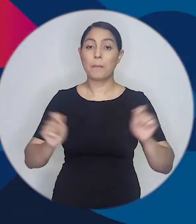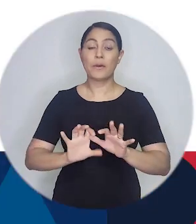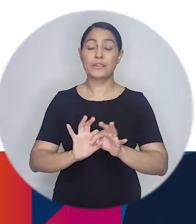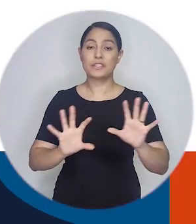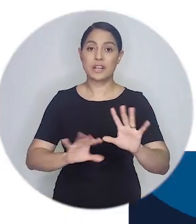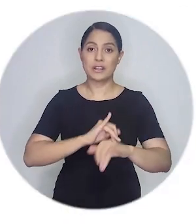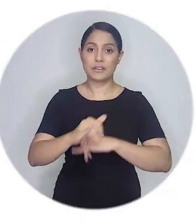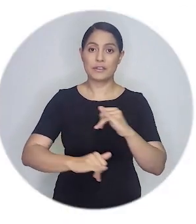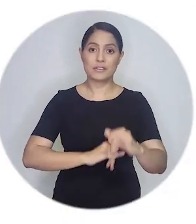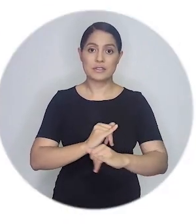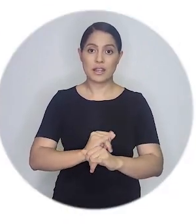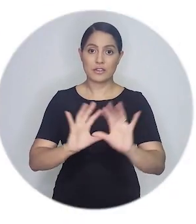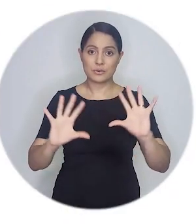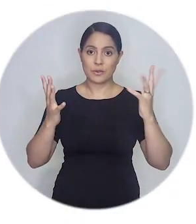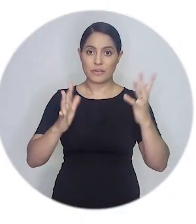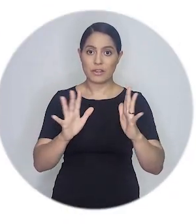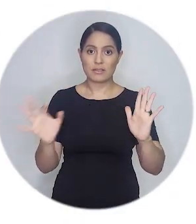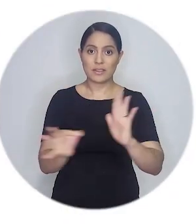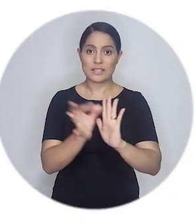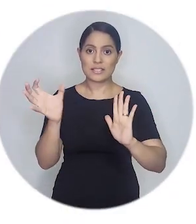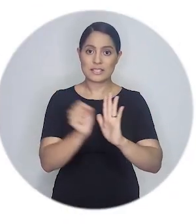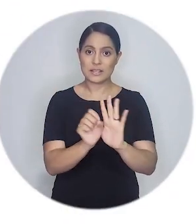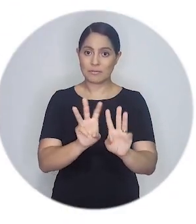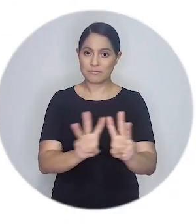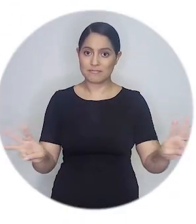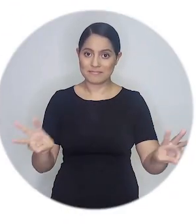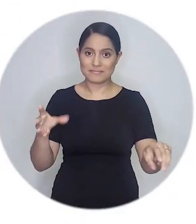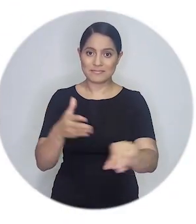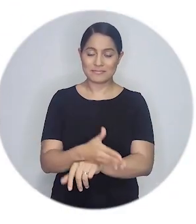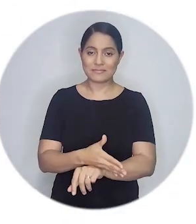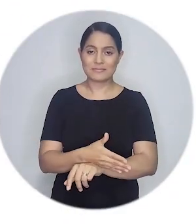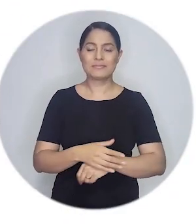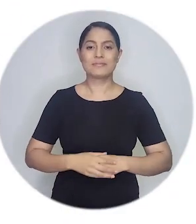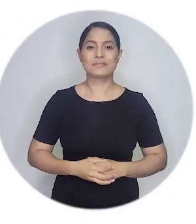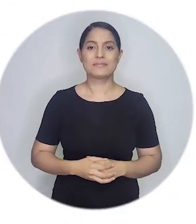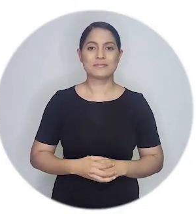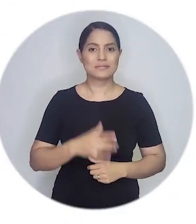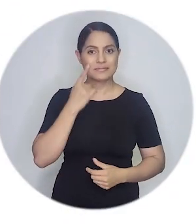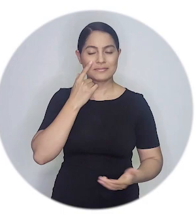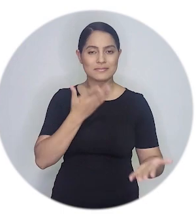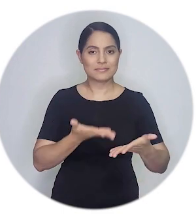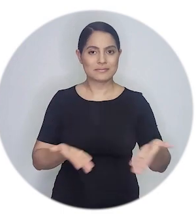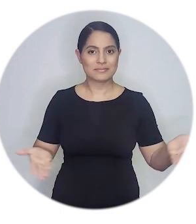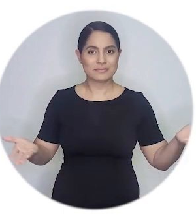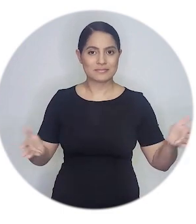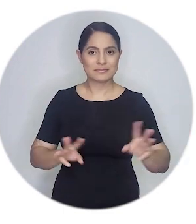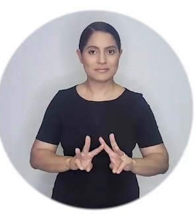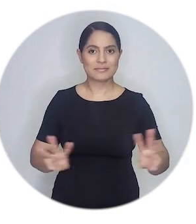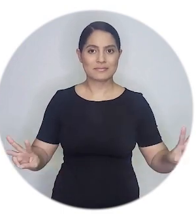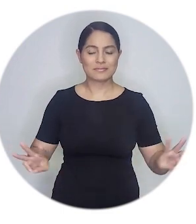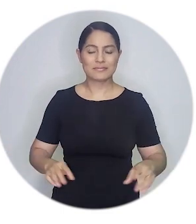data. Entre agora mesmo no site do evento e faça a sua inscrição. Basta acessar